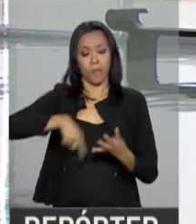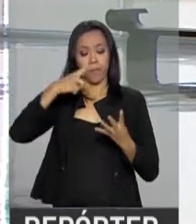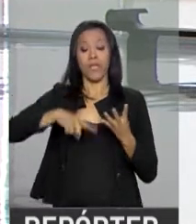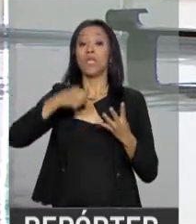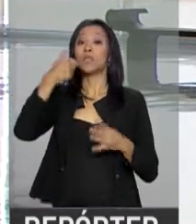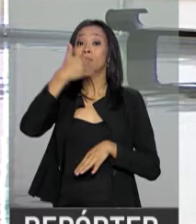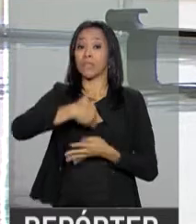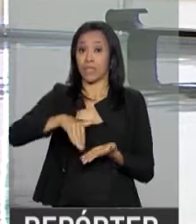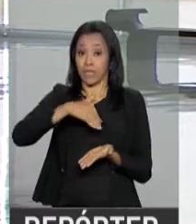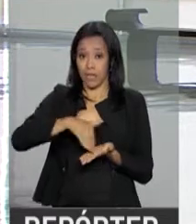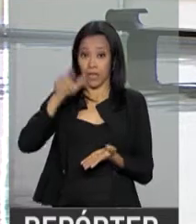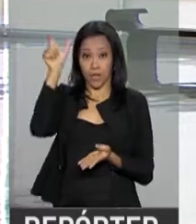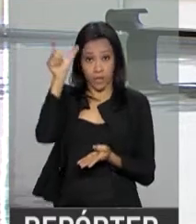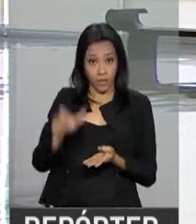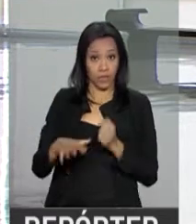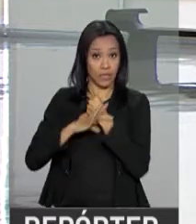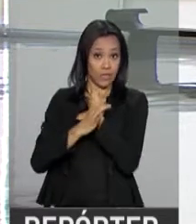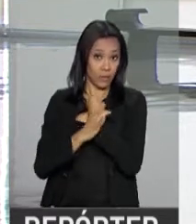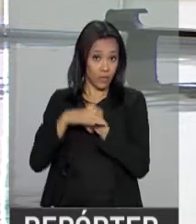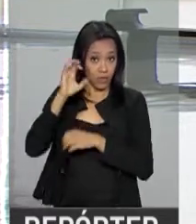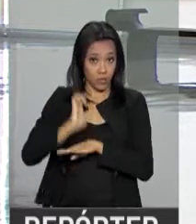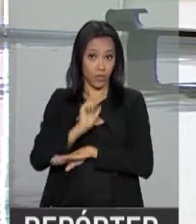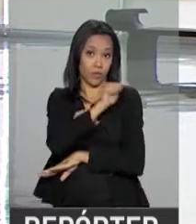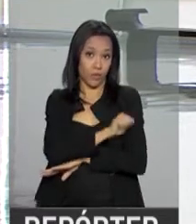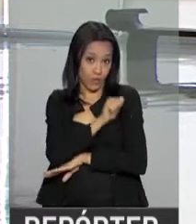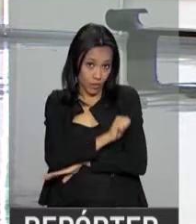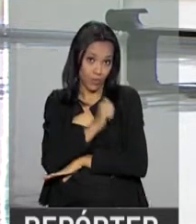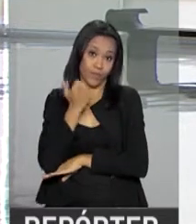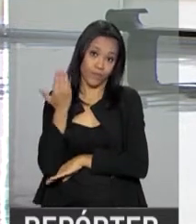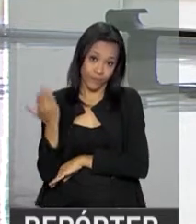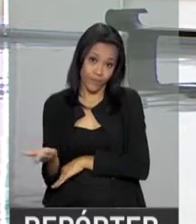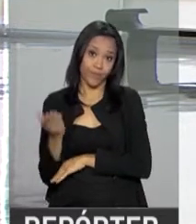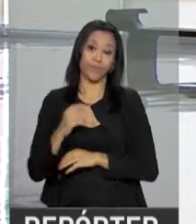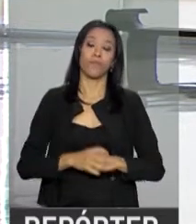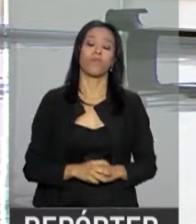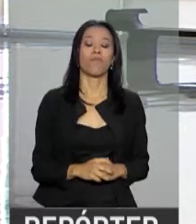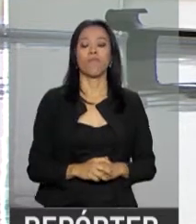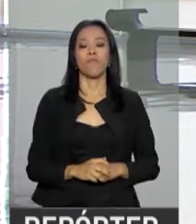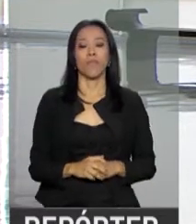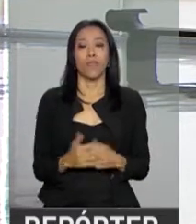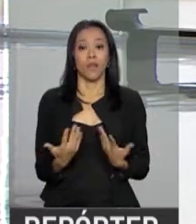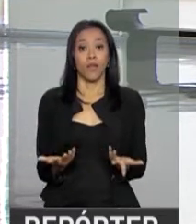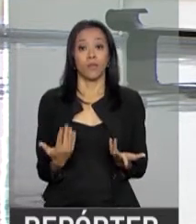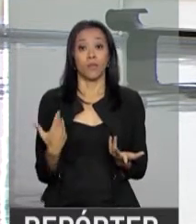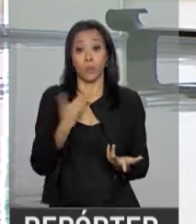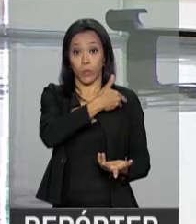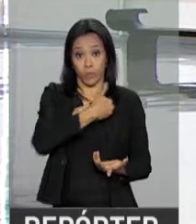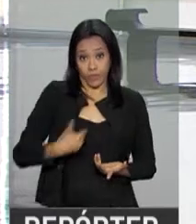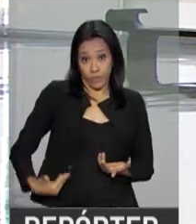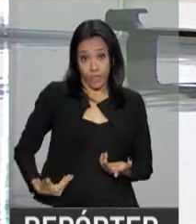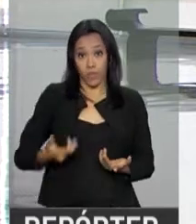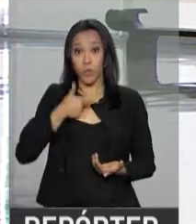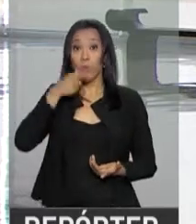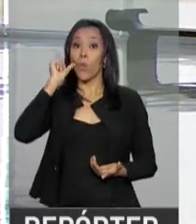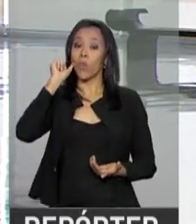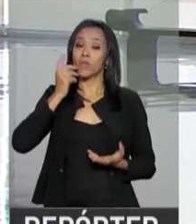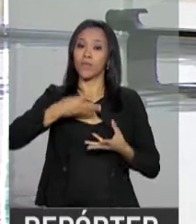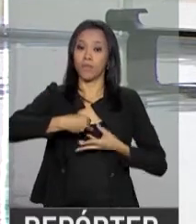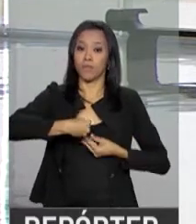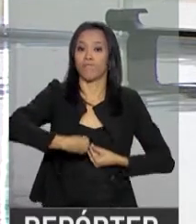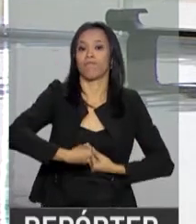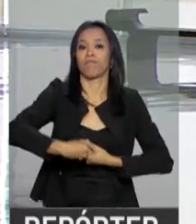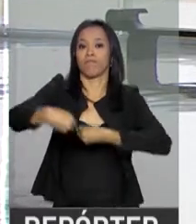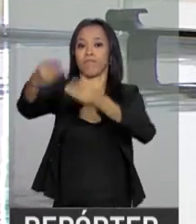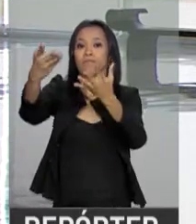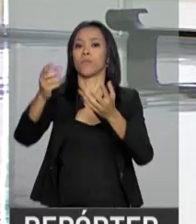pública do estado do rio é general richard nunes bom e o governo encaminhou ontem para o congresso nacional